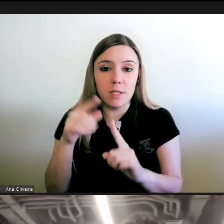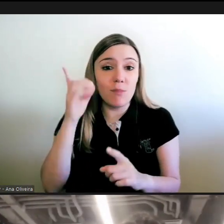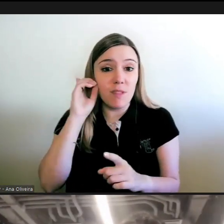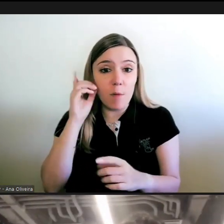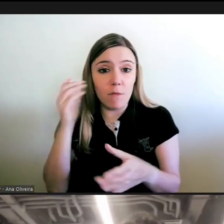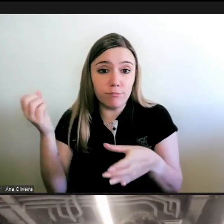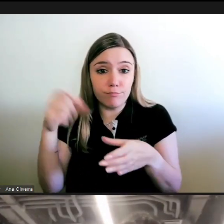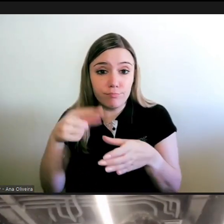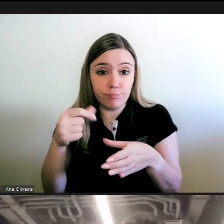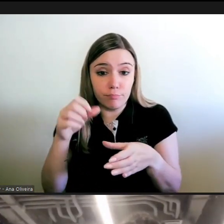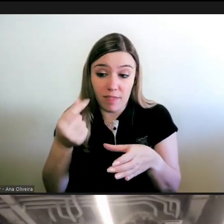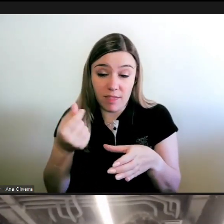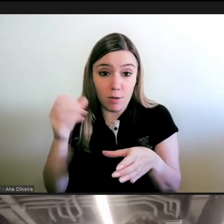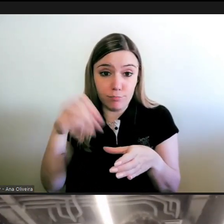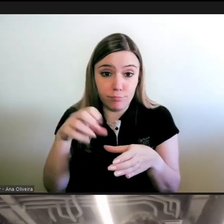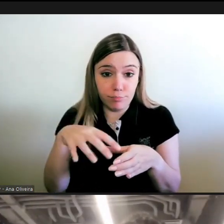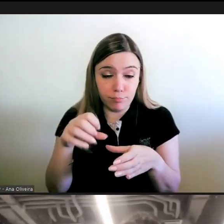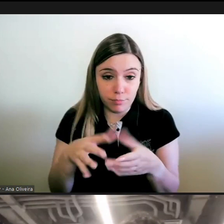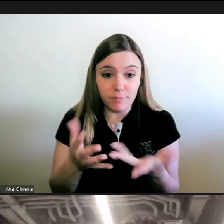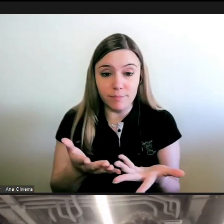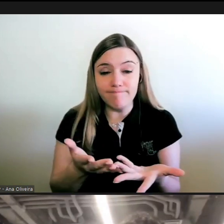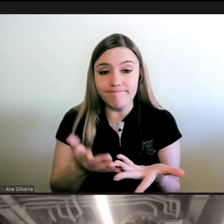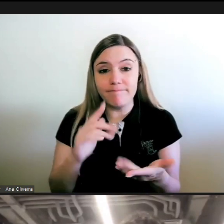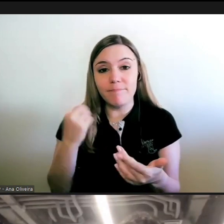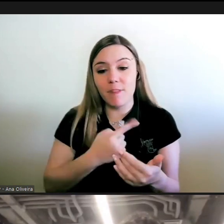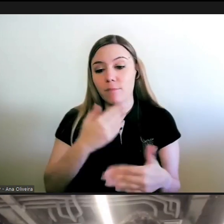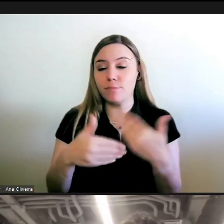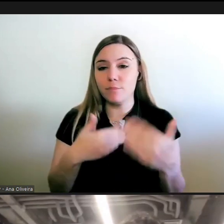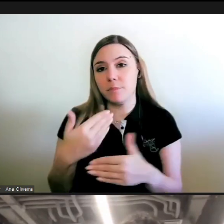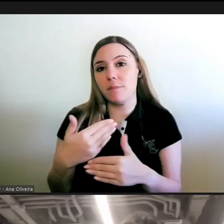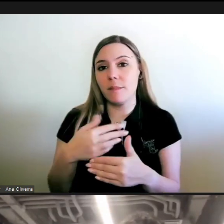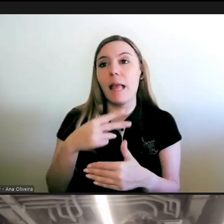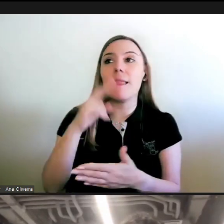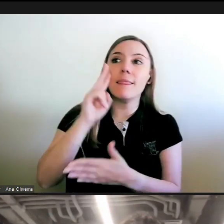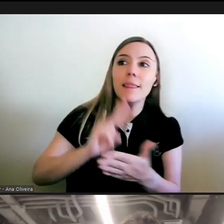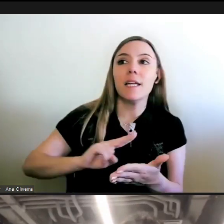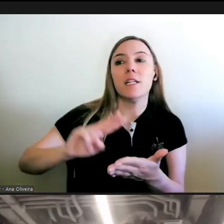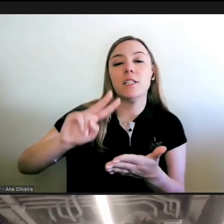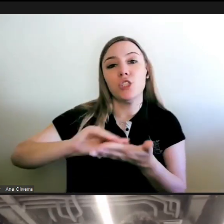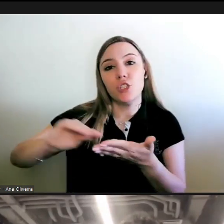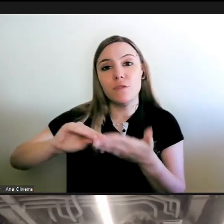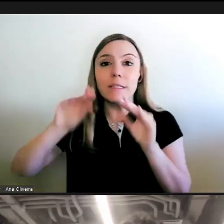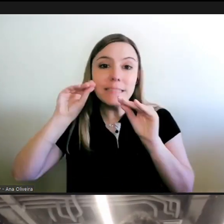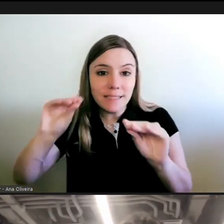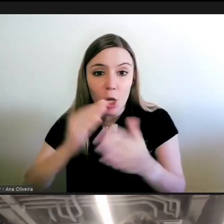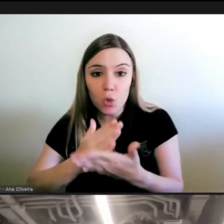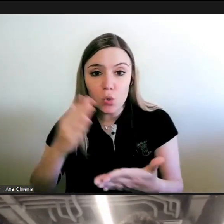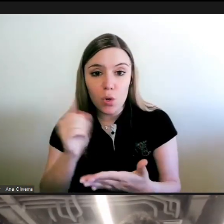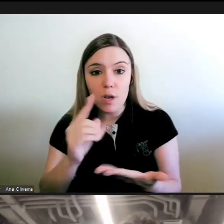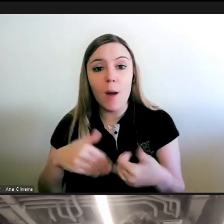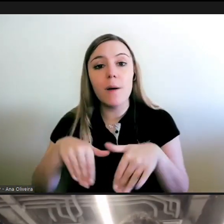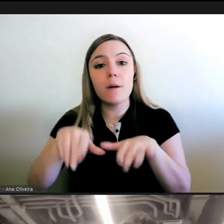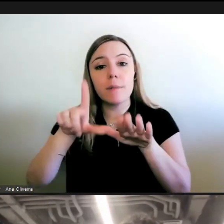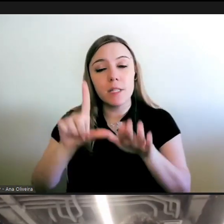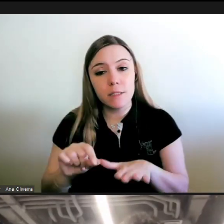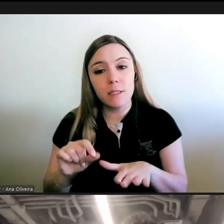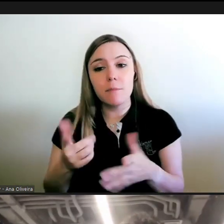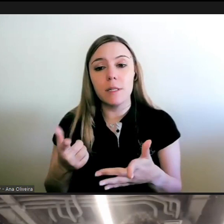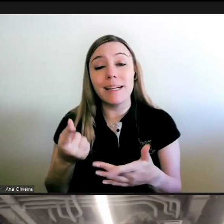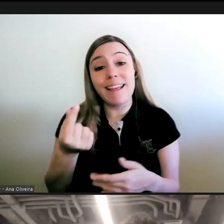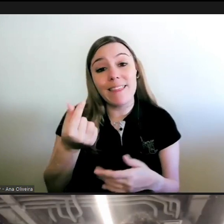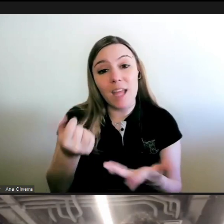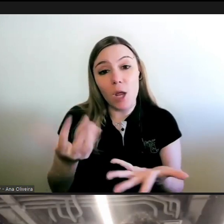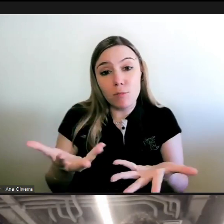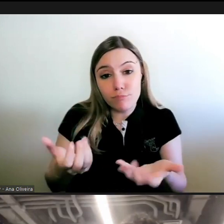haver um processo não só de ensinar a ler e a escrever, mas também de amealhar algum